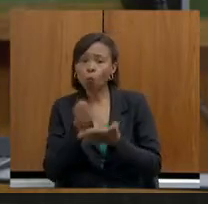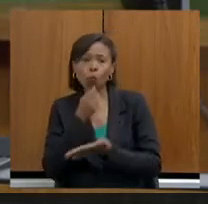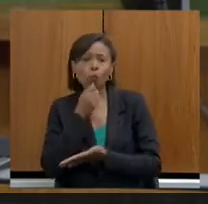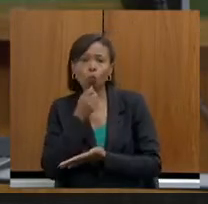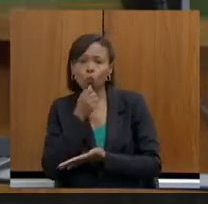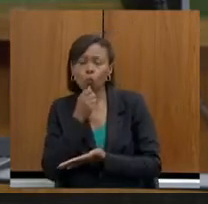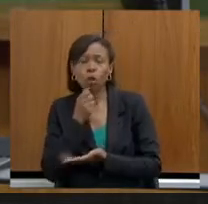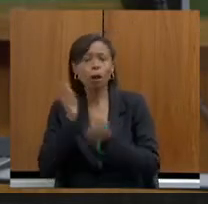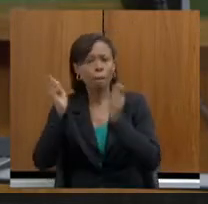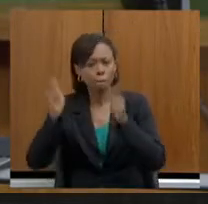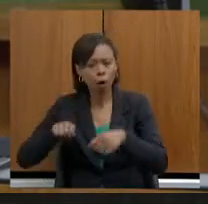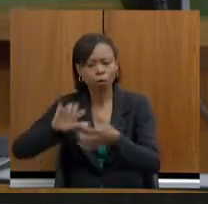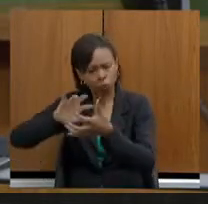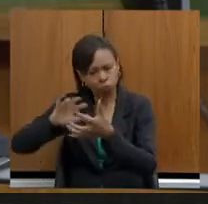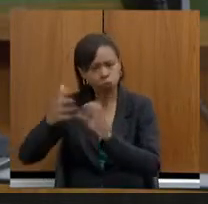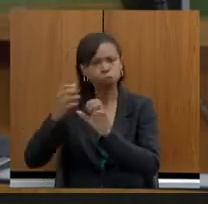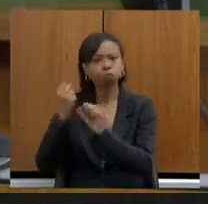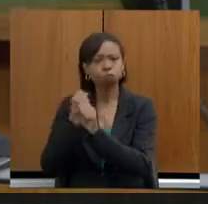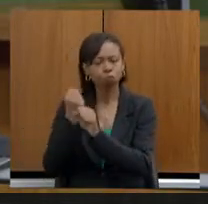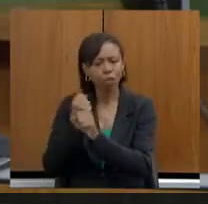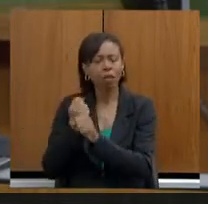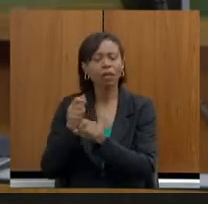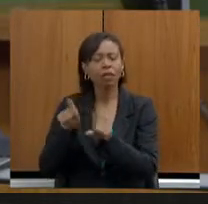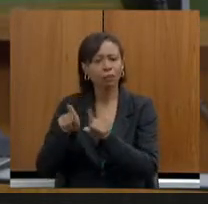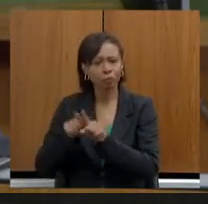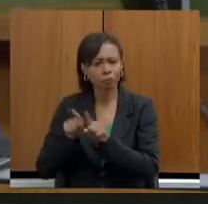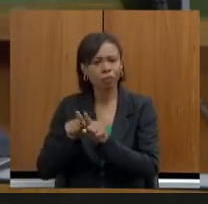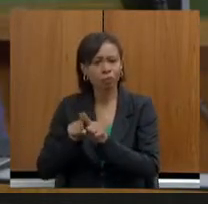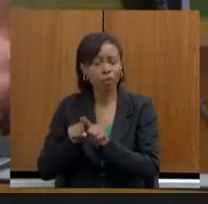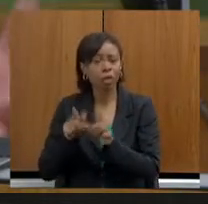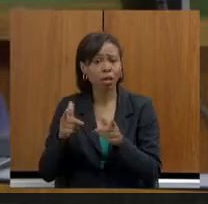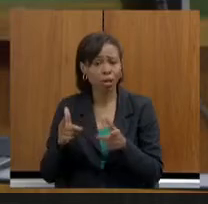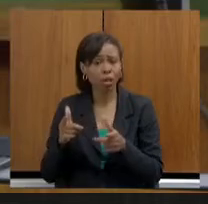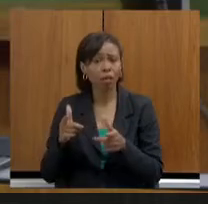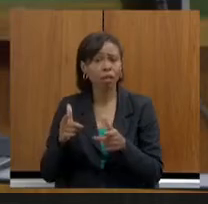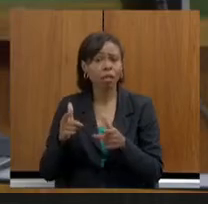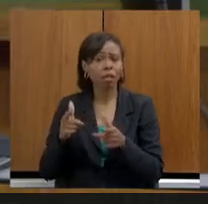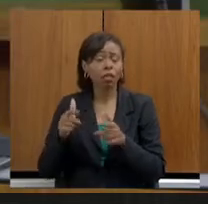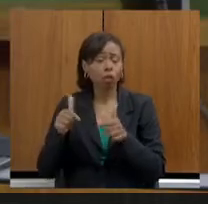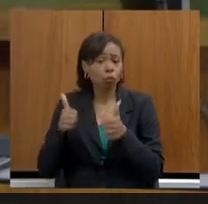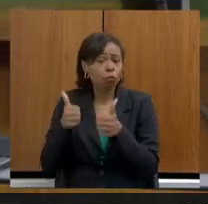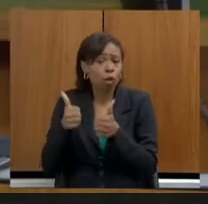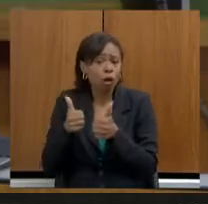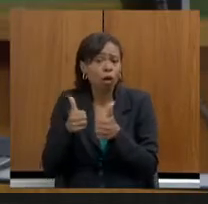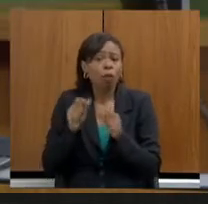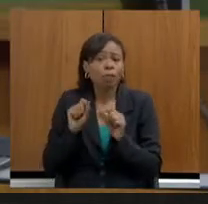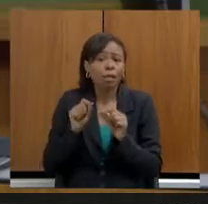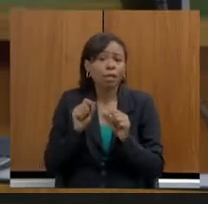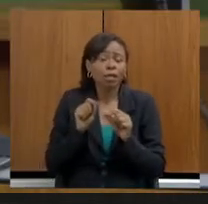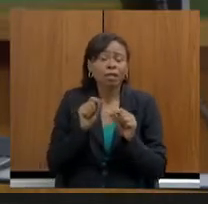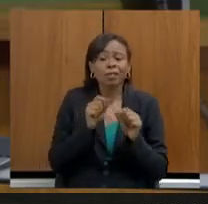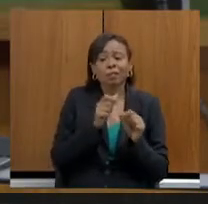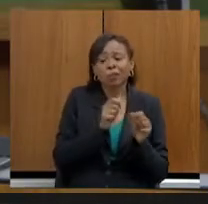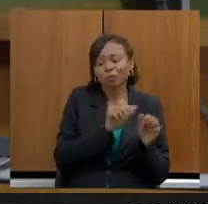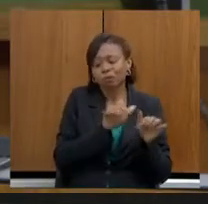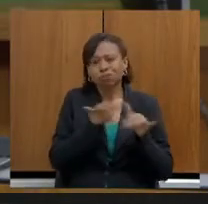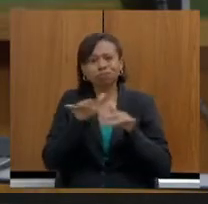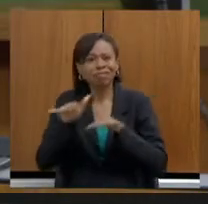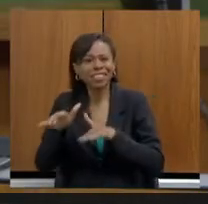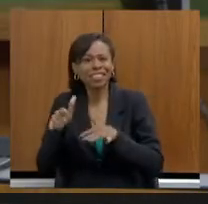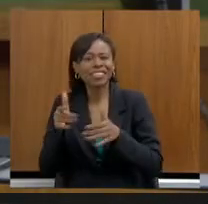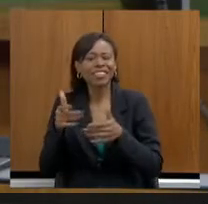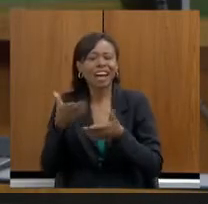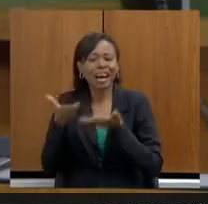contempladas que elas possam de fato é poder estar numa Posição boa para receber né E durante o ano